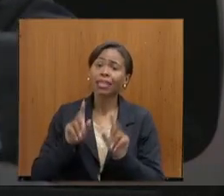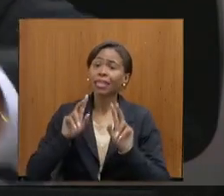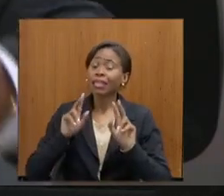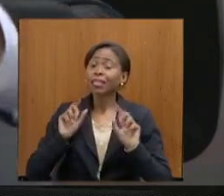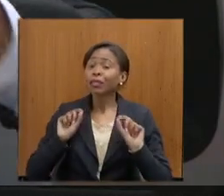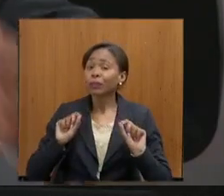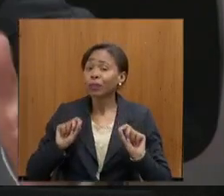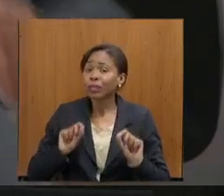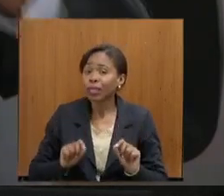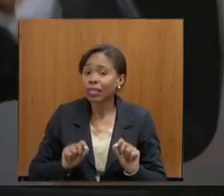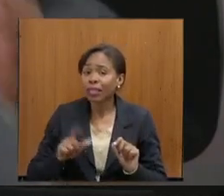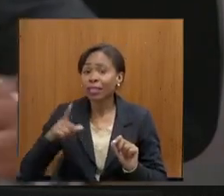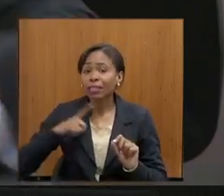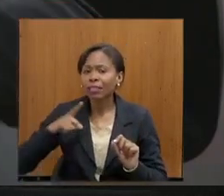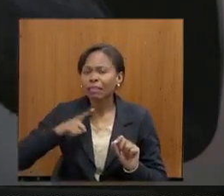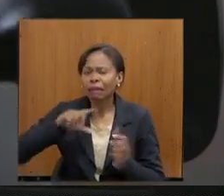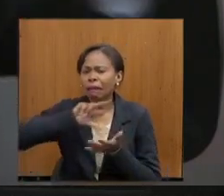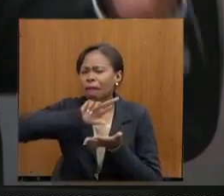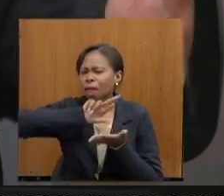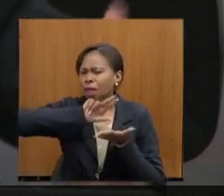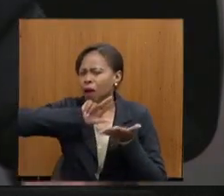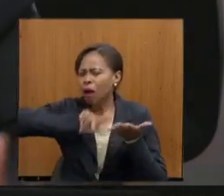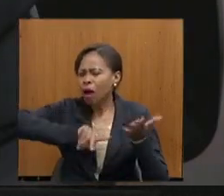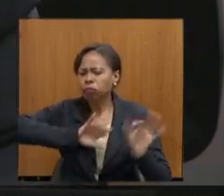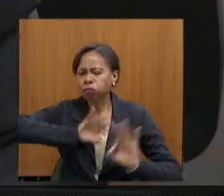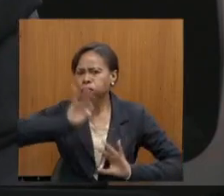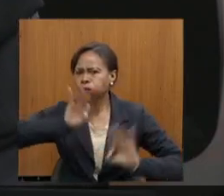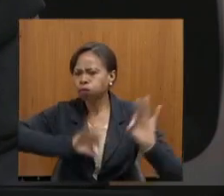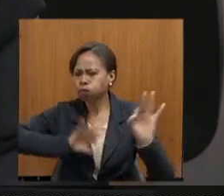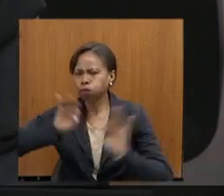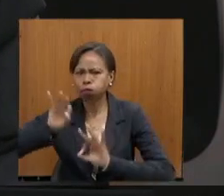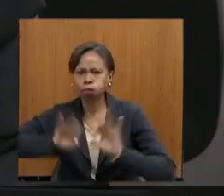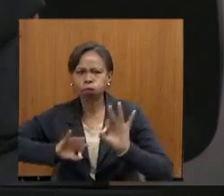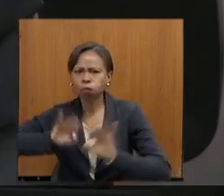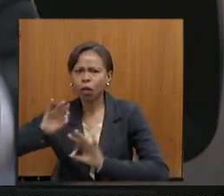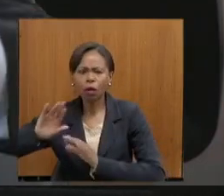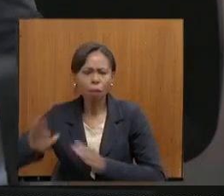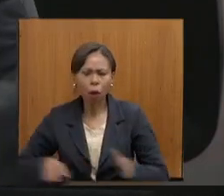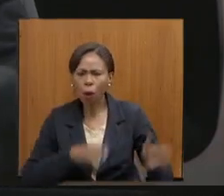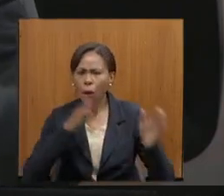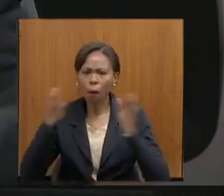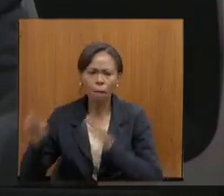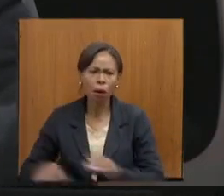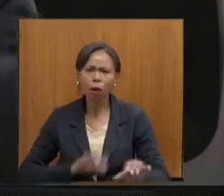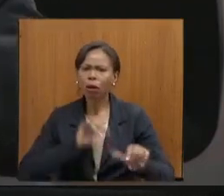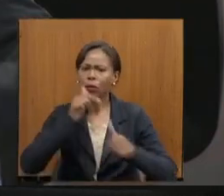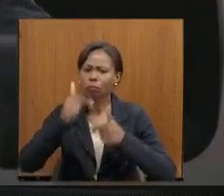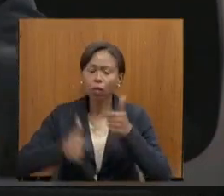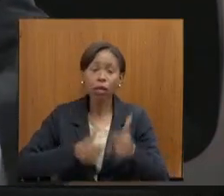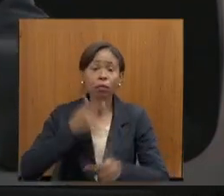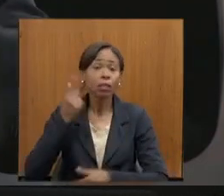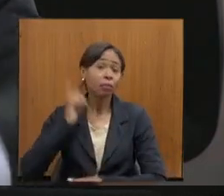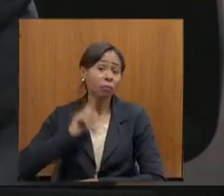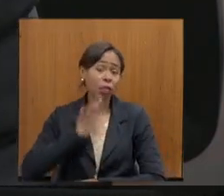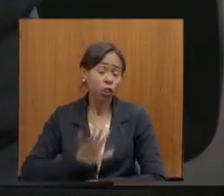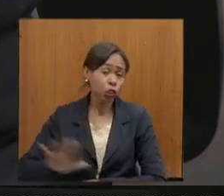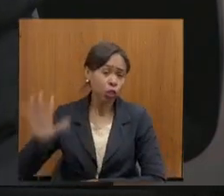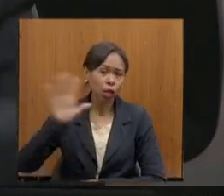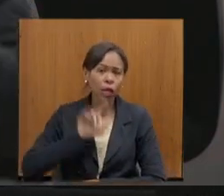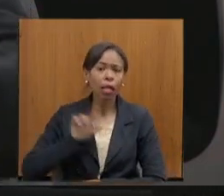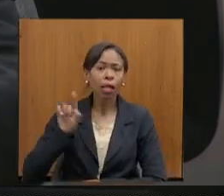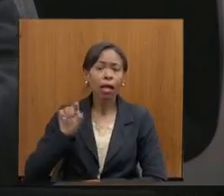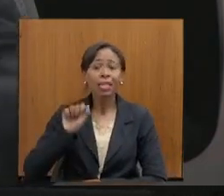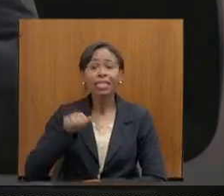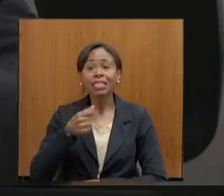introduzido tantos arranjos produtivos em todo o estado de Minas Gerais me inspirei nesta lei em Santa Rita do Sapucaí